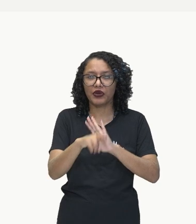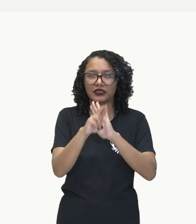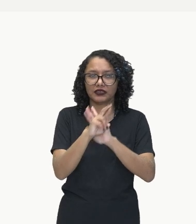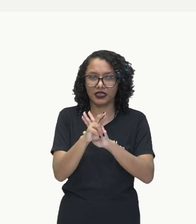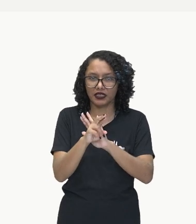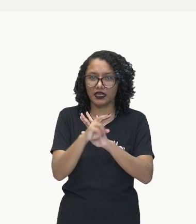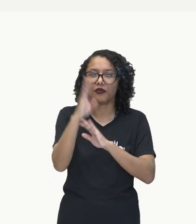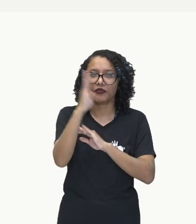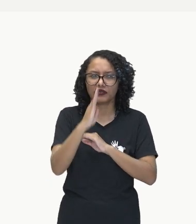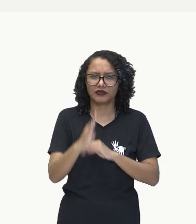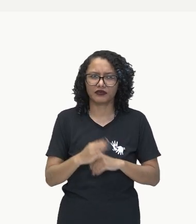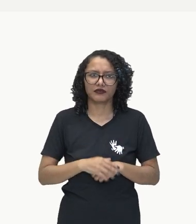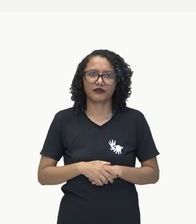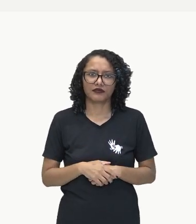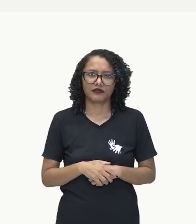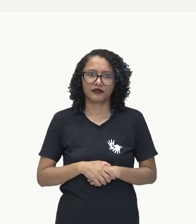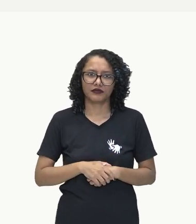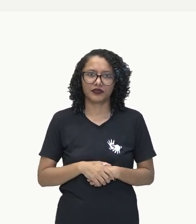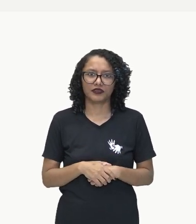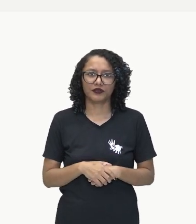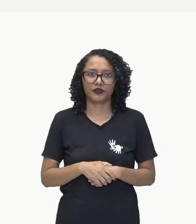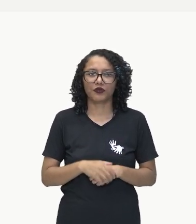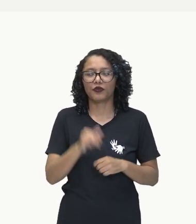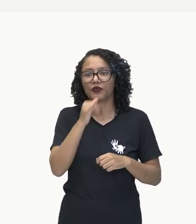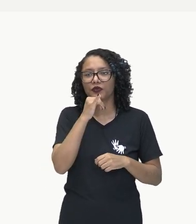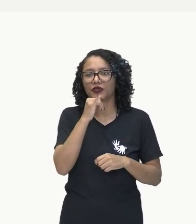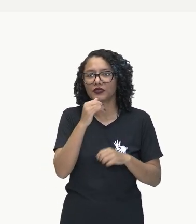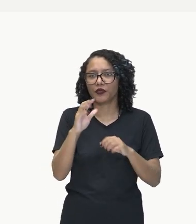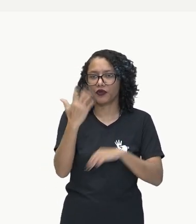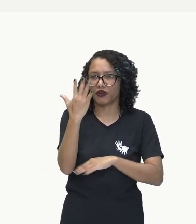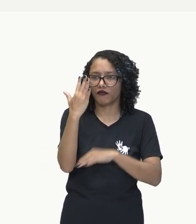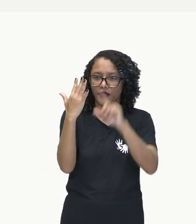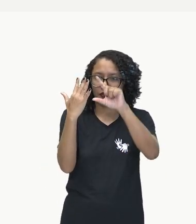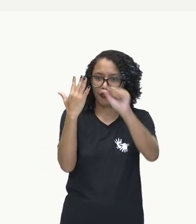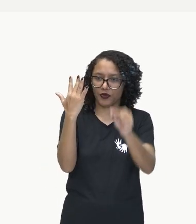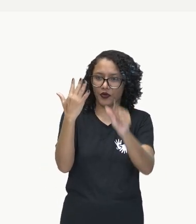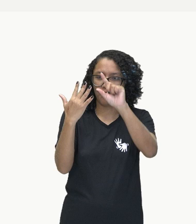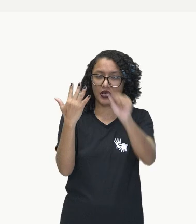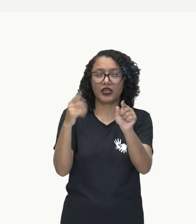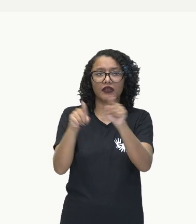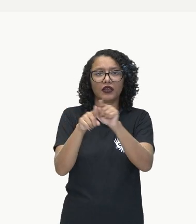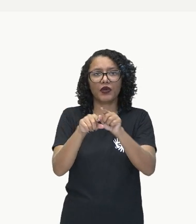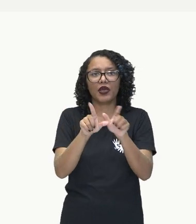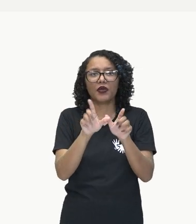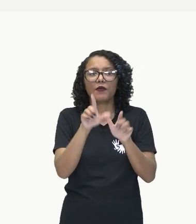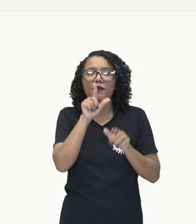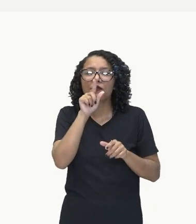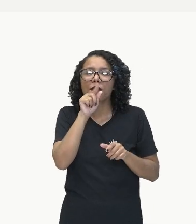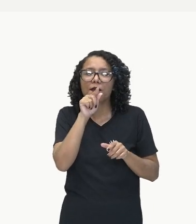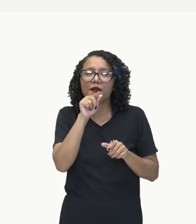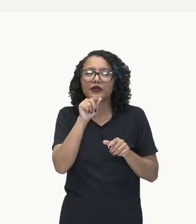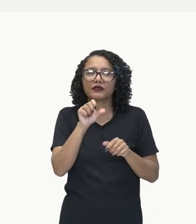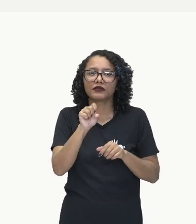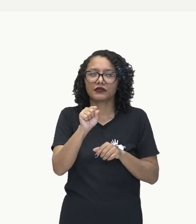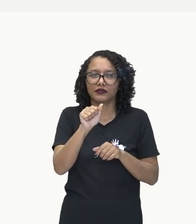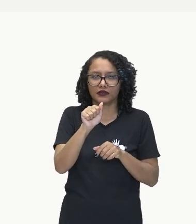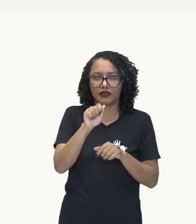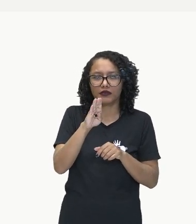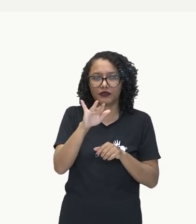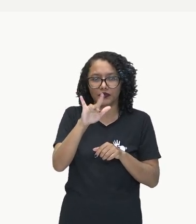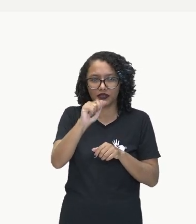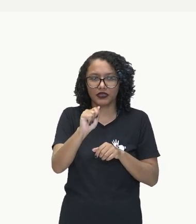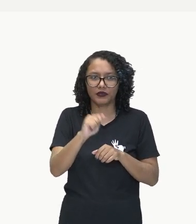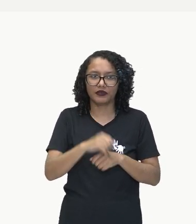lá, os coqueiros, por exemplo, são palmeiras, os açaizeiros são palmeiras, onde canta o sabiá, um pássaro também bastante brasileiro. E as aves que aqui gorjeiam,